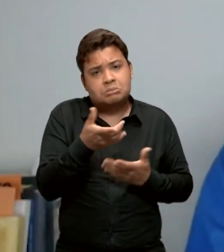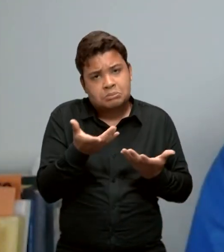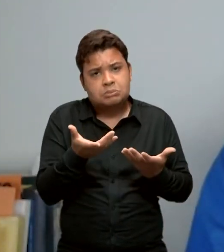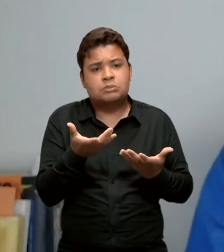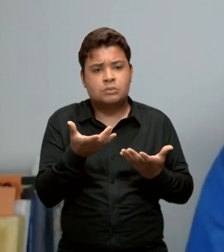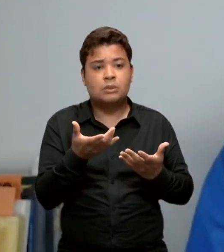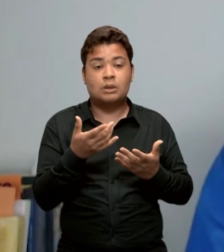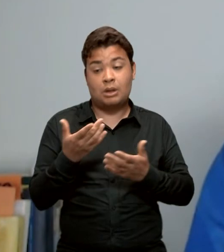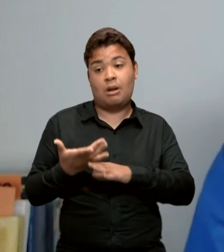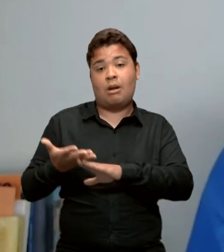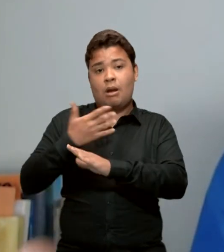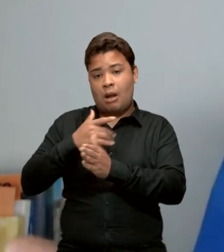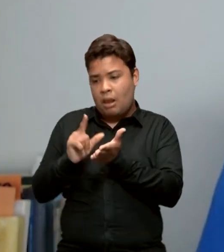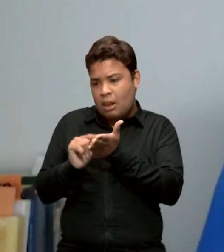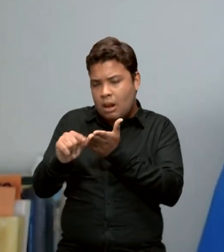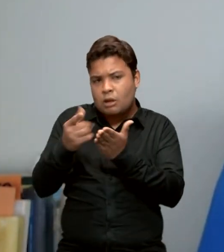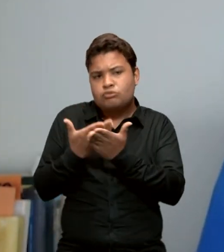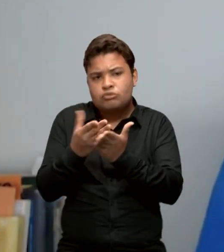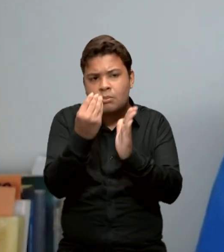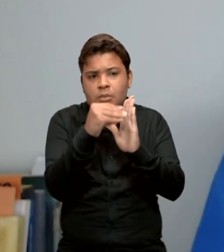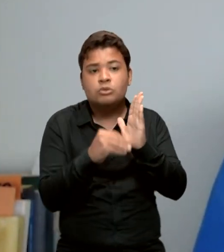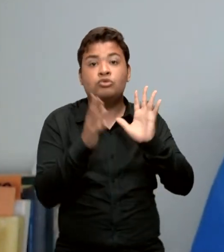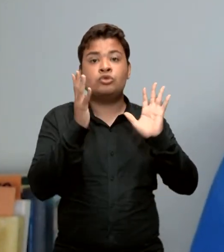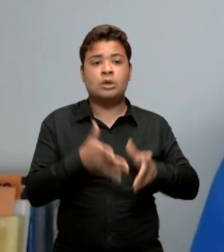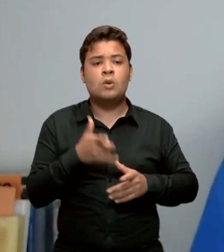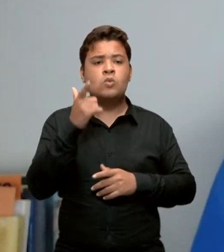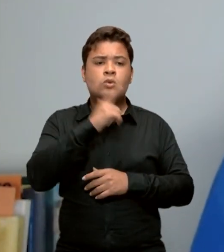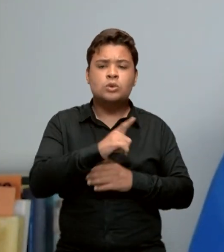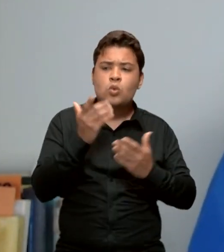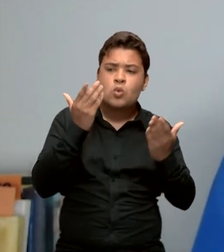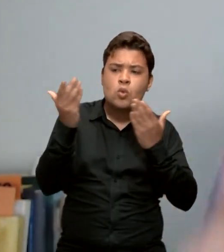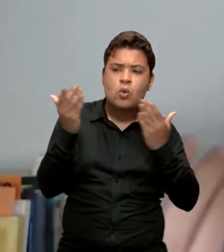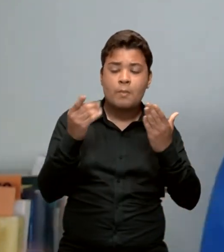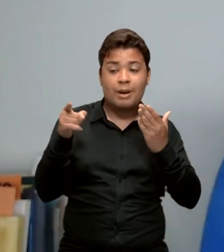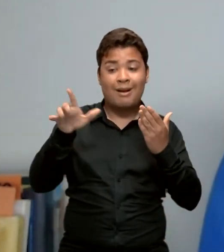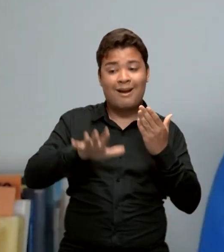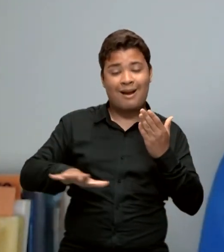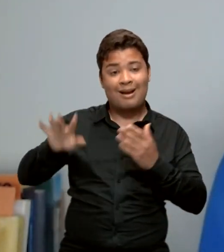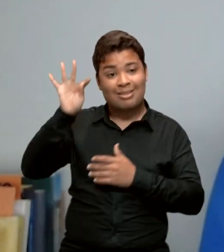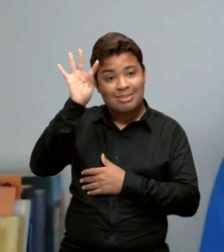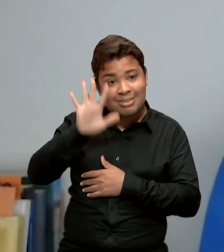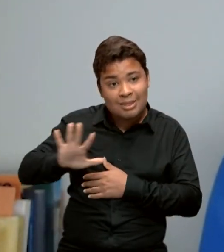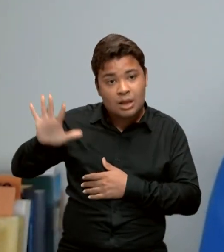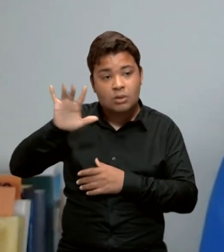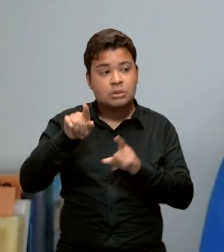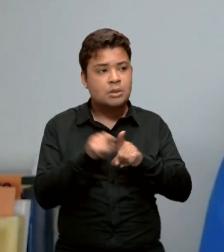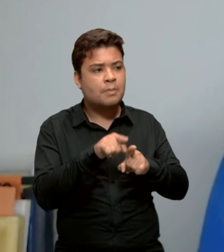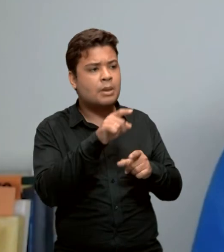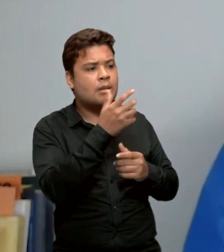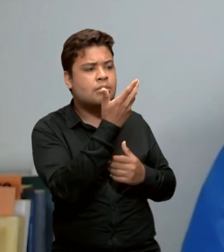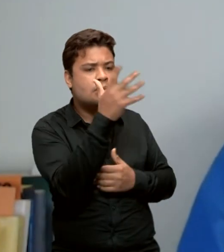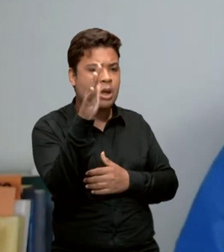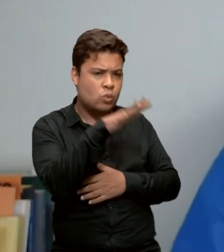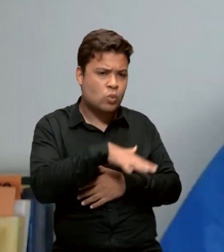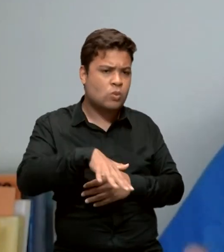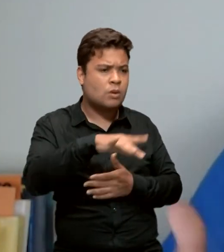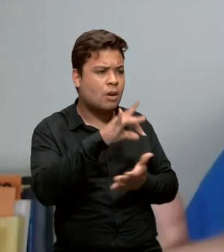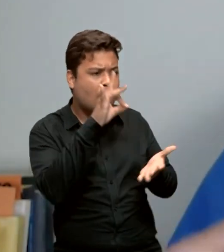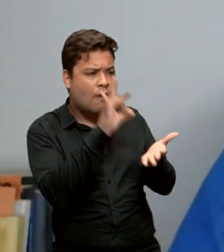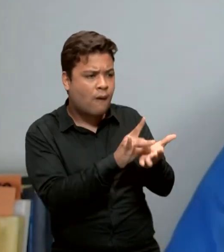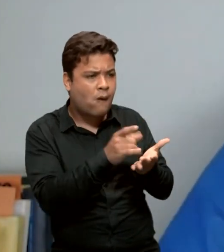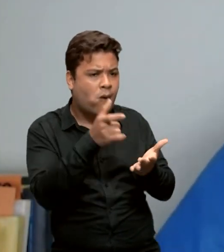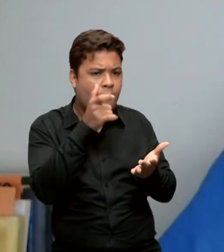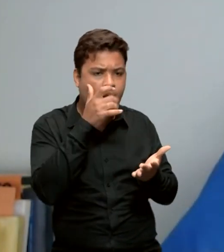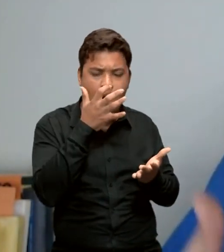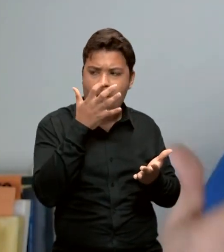da literatura, e então comparar as predições do modelo teórico com o que a gente observa na natureza, e isso considerando